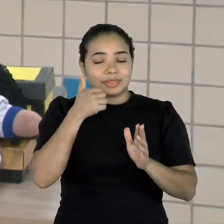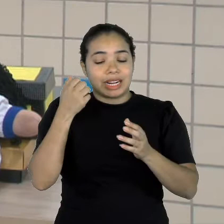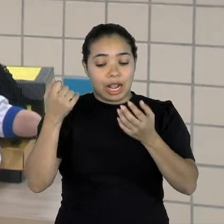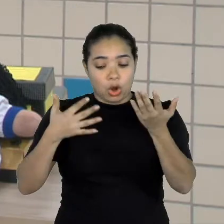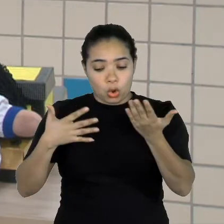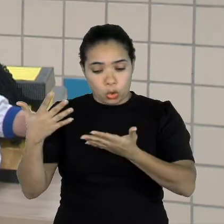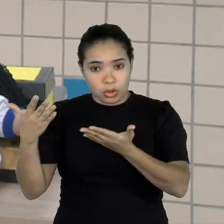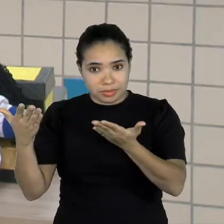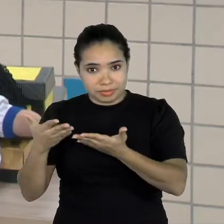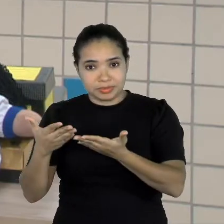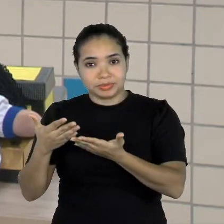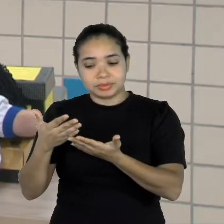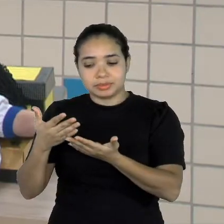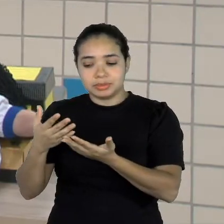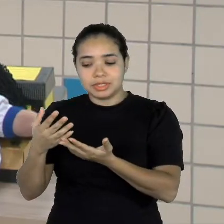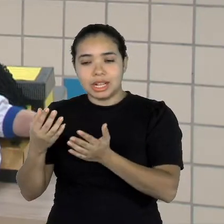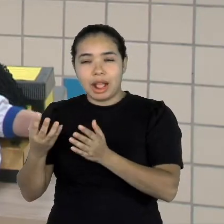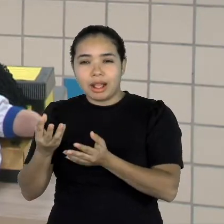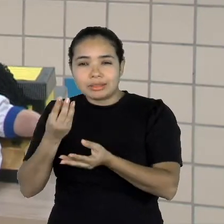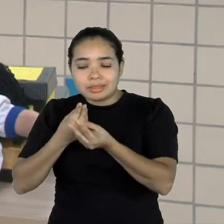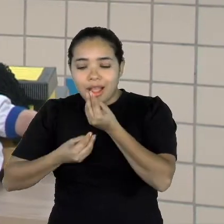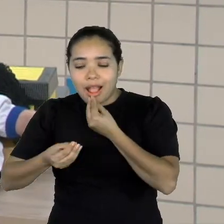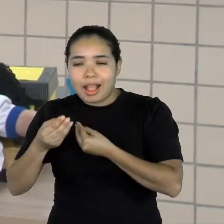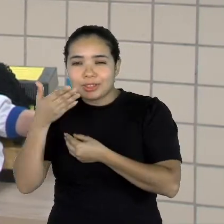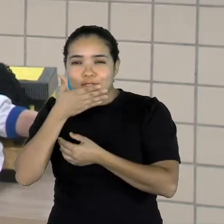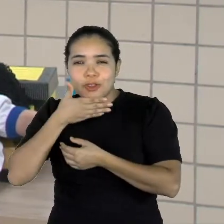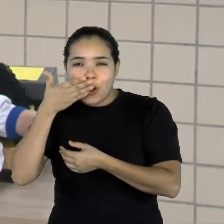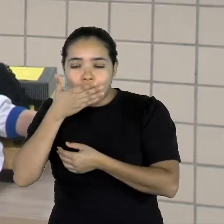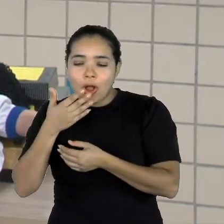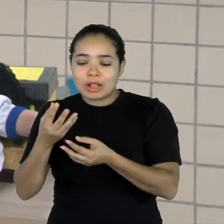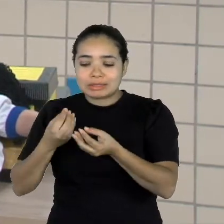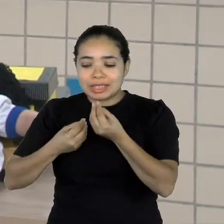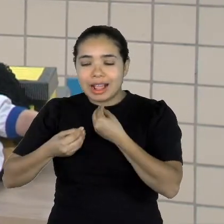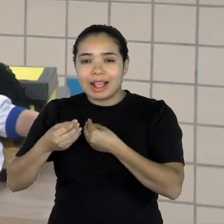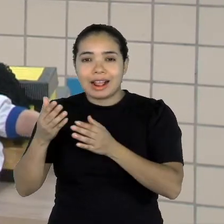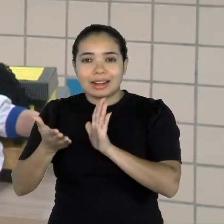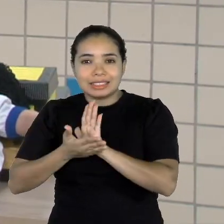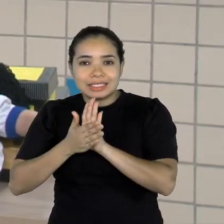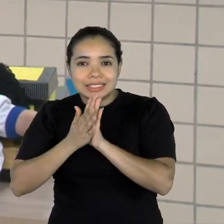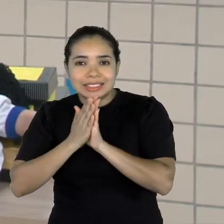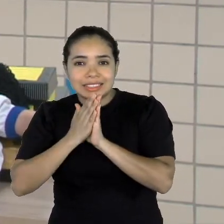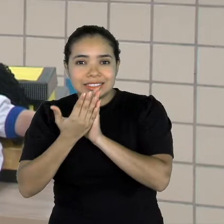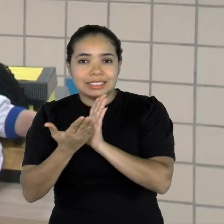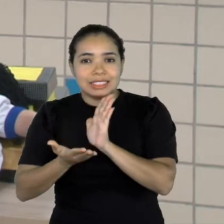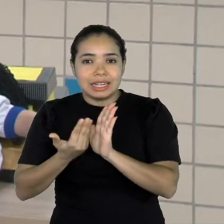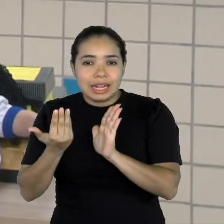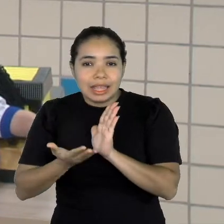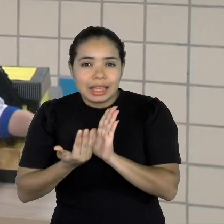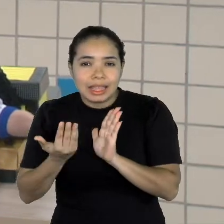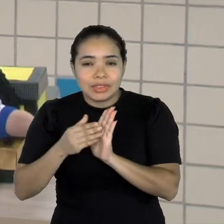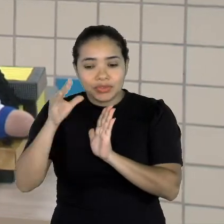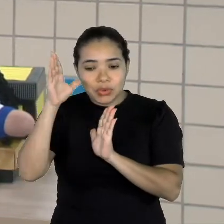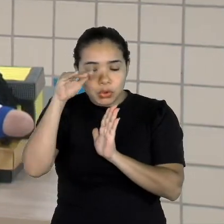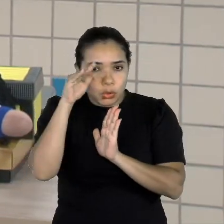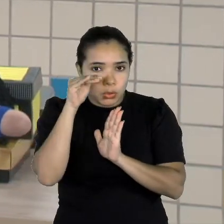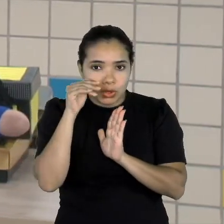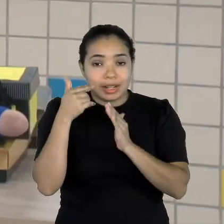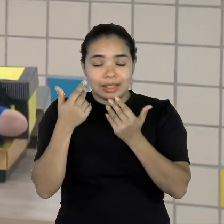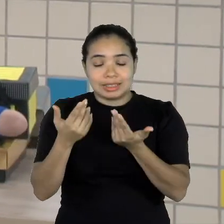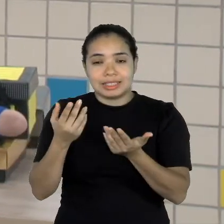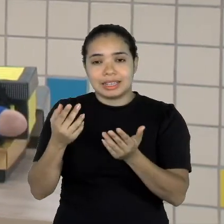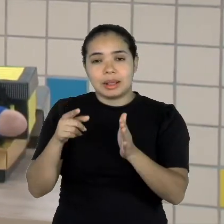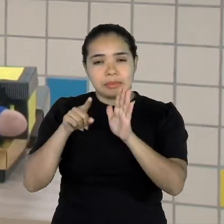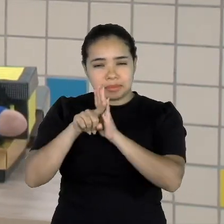ganha guloseima, ai que delícia. Mas agora nós vamos prestar atenção porque nós vamos explorar o texto, vou fazer